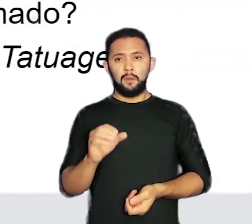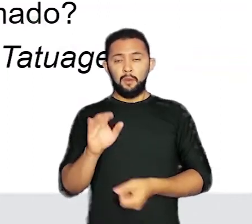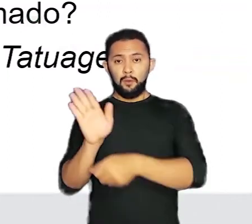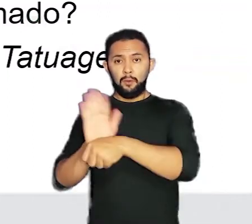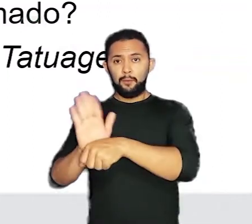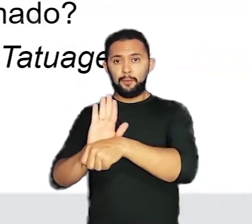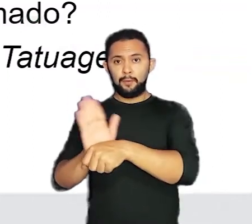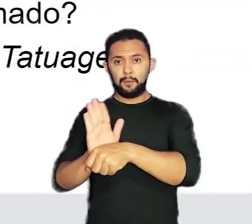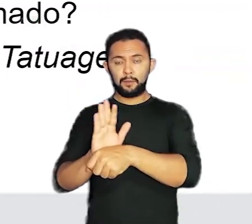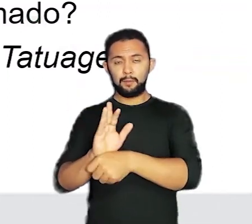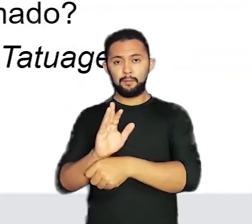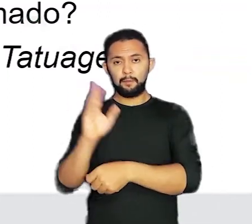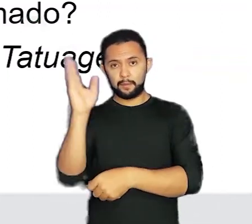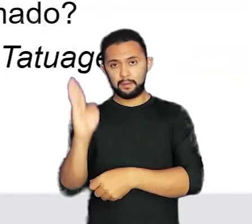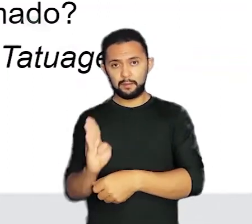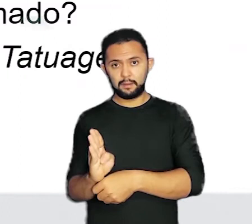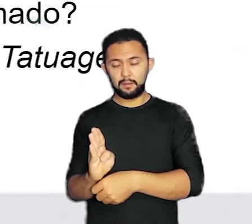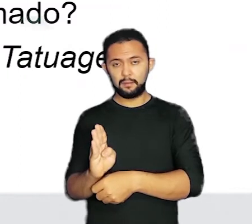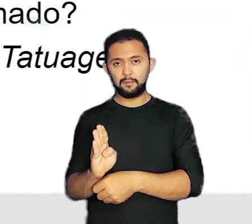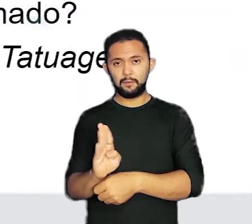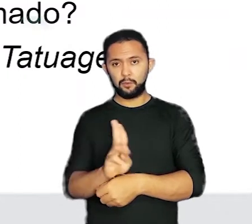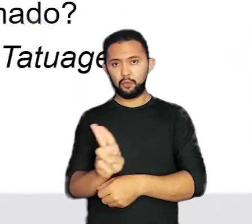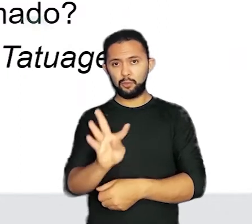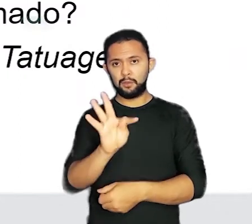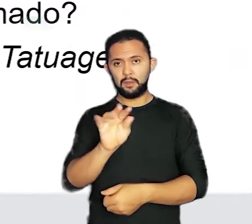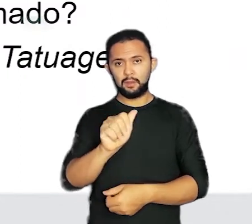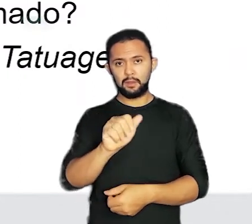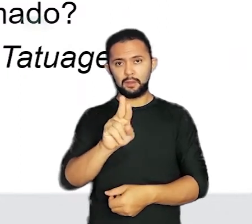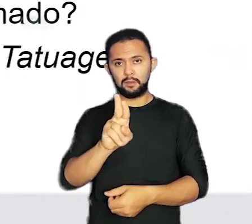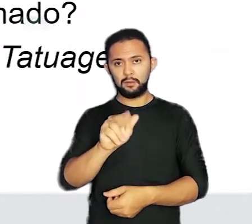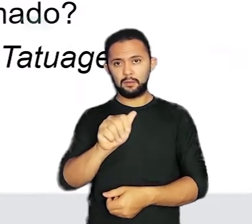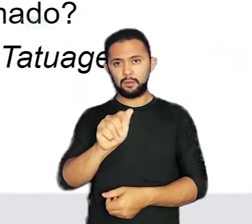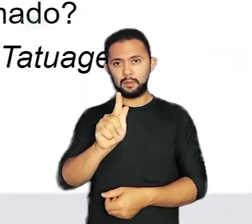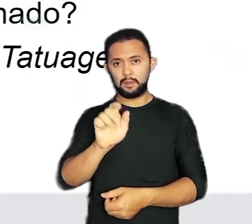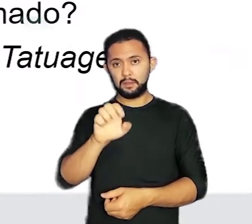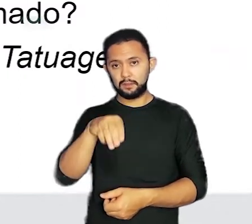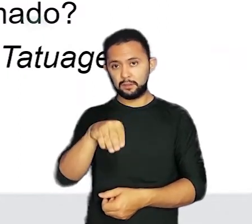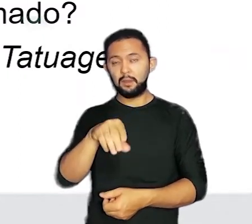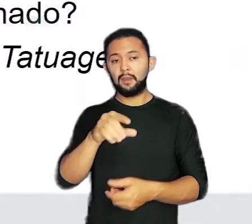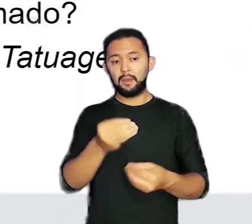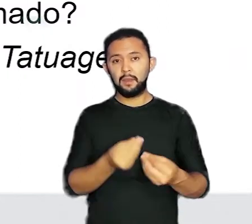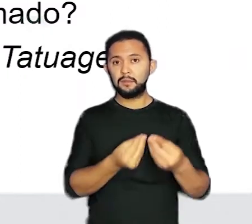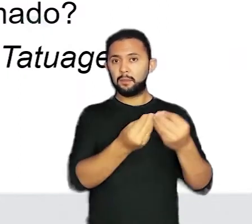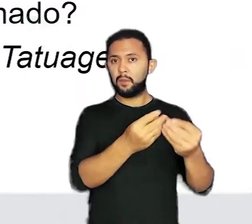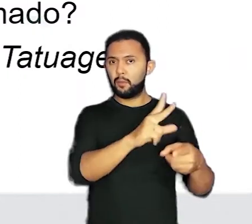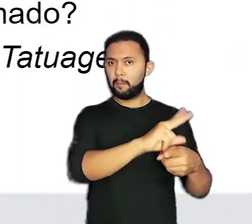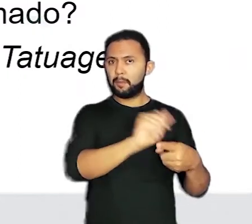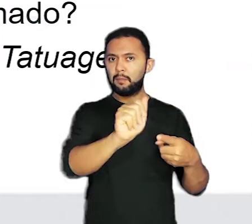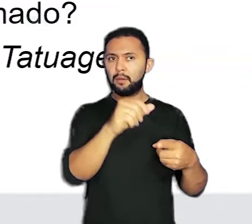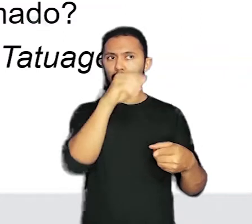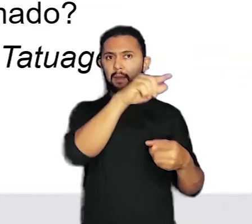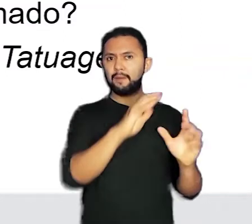foi premiado no Festival de Gramado, tá? O filme brasileiro Tatuagem foi premiado no Festival de